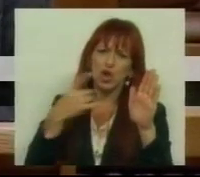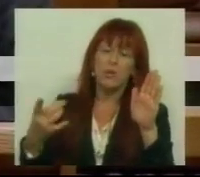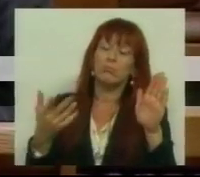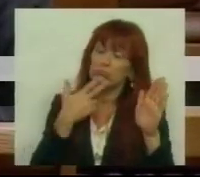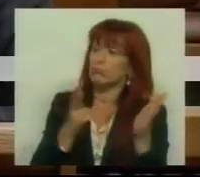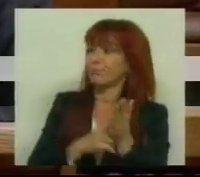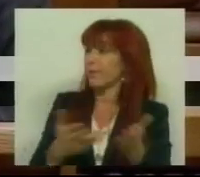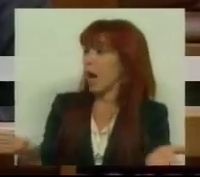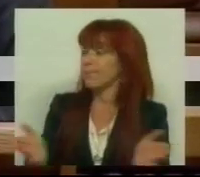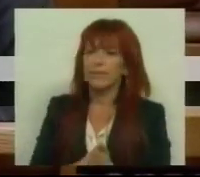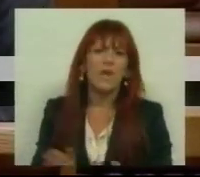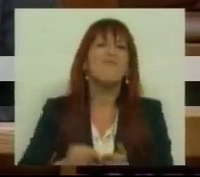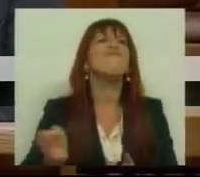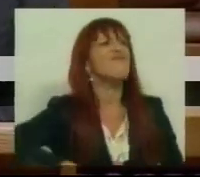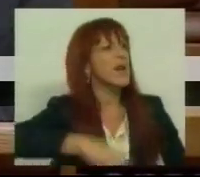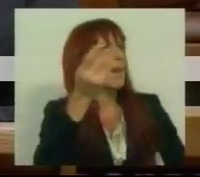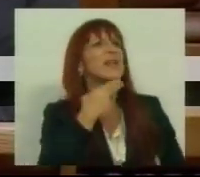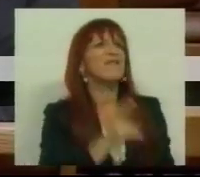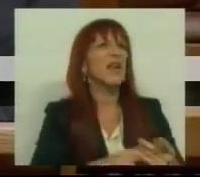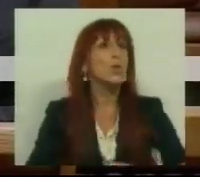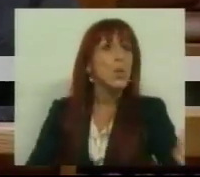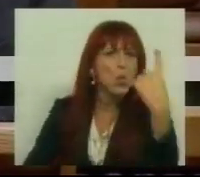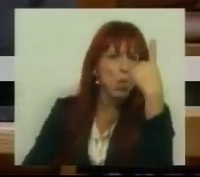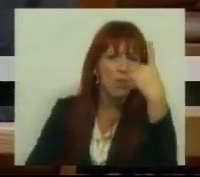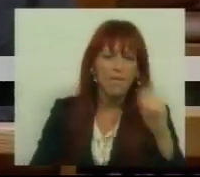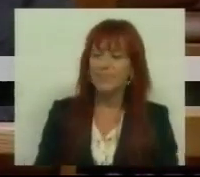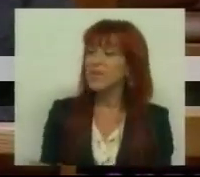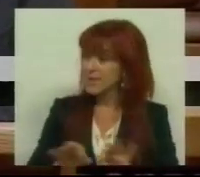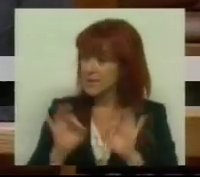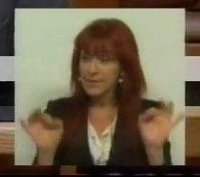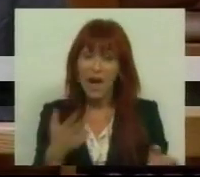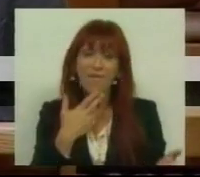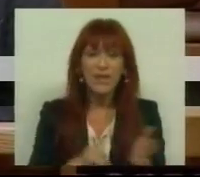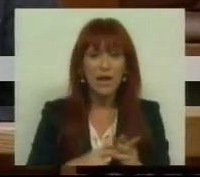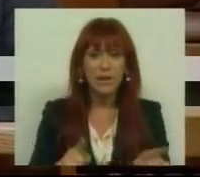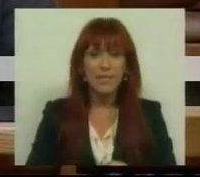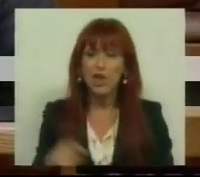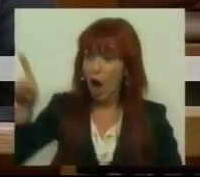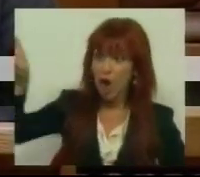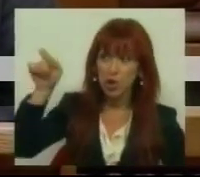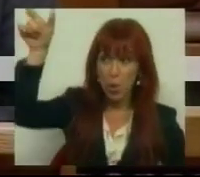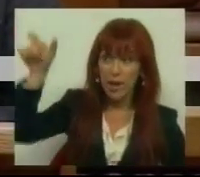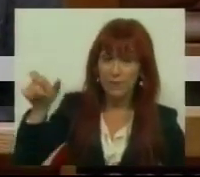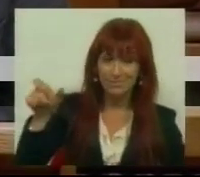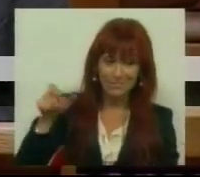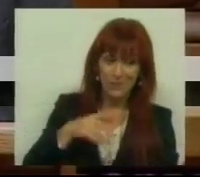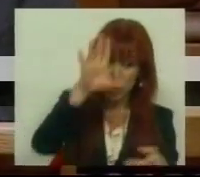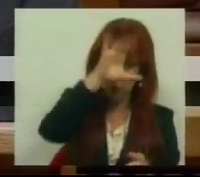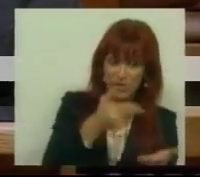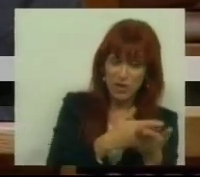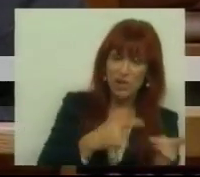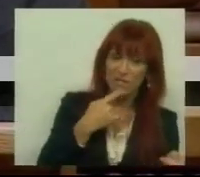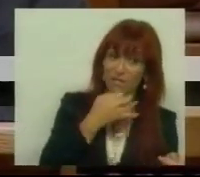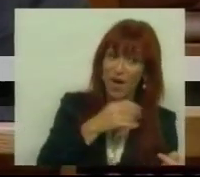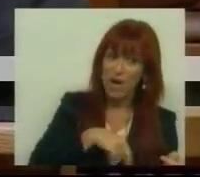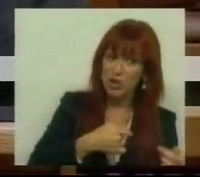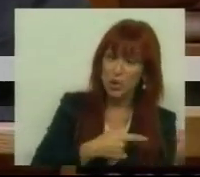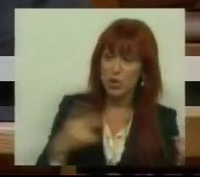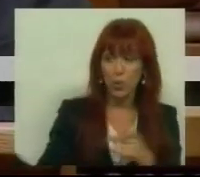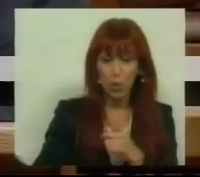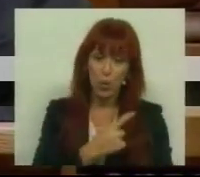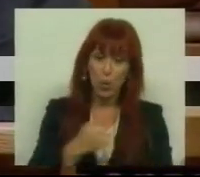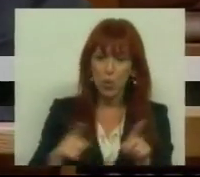É verdade, finalmente uma verdade. Como também é verdade que a escolha de Álvaro Santos Pereira fala por si.